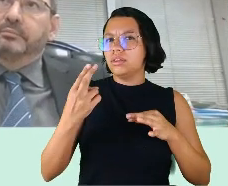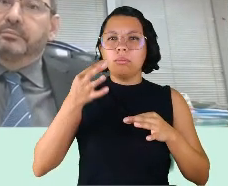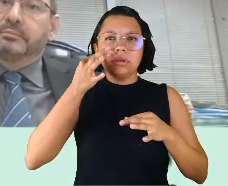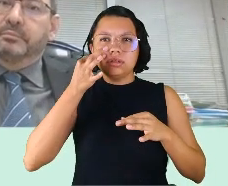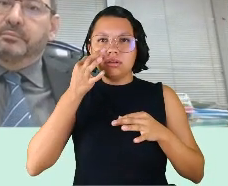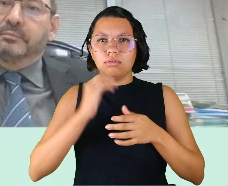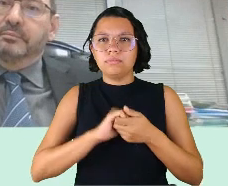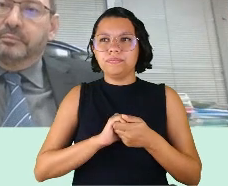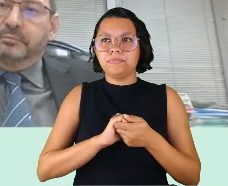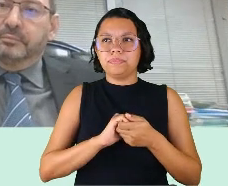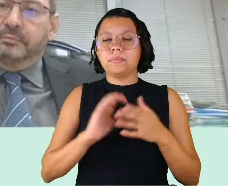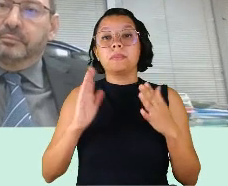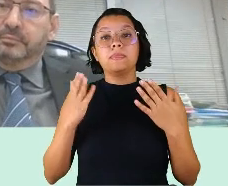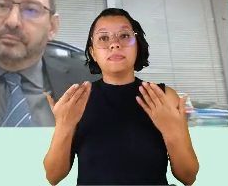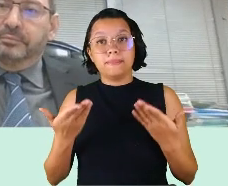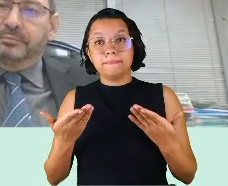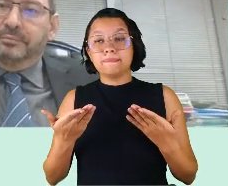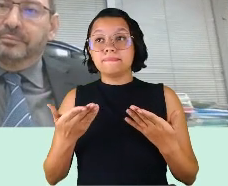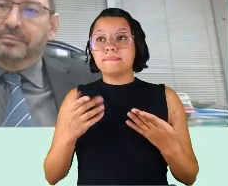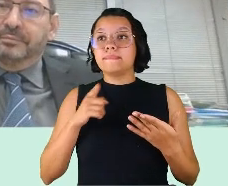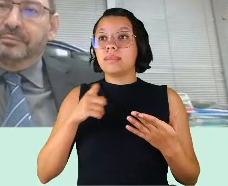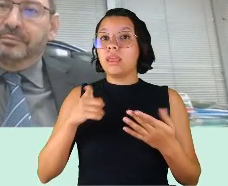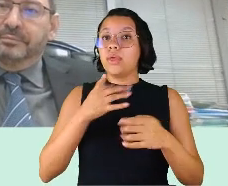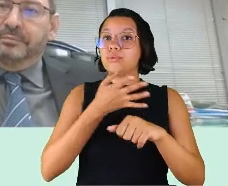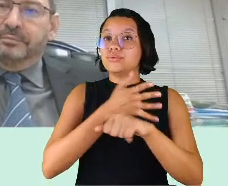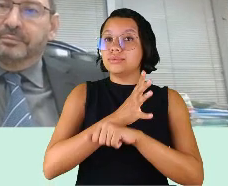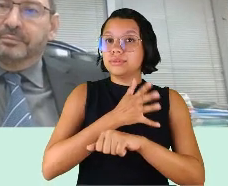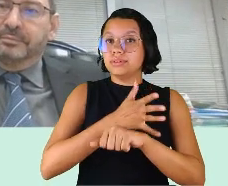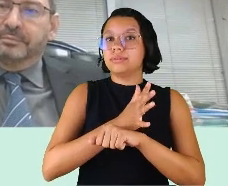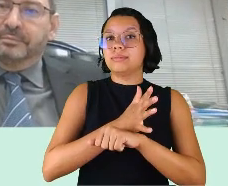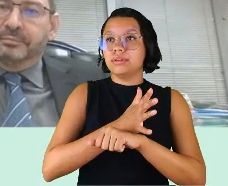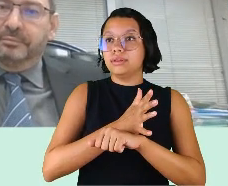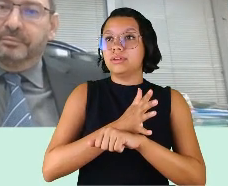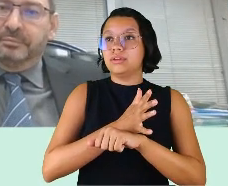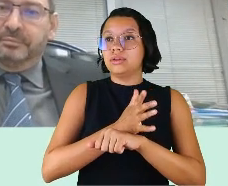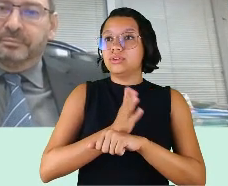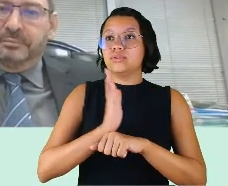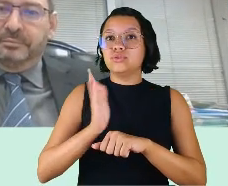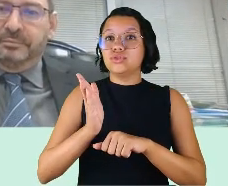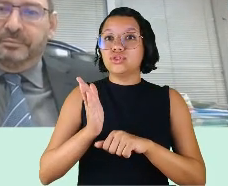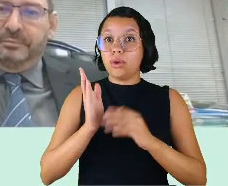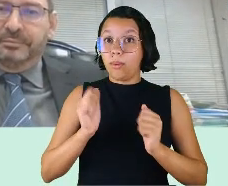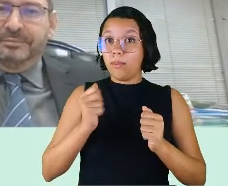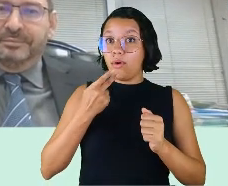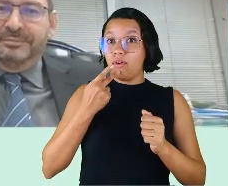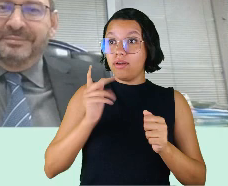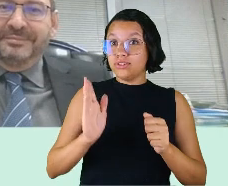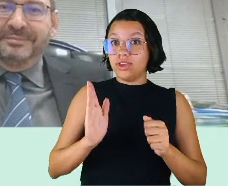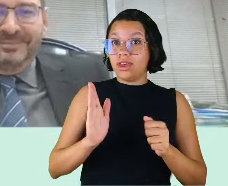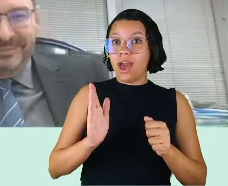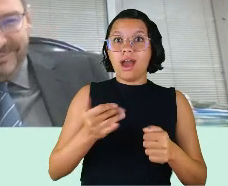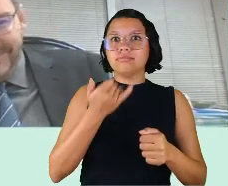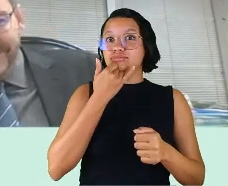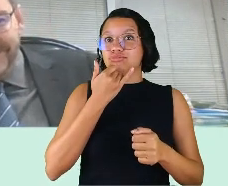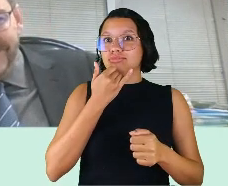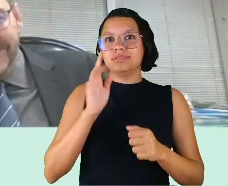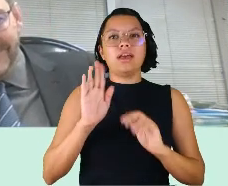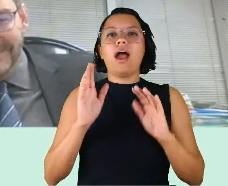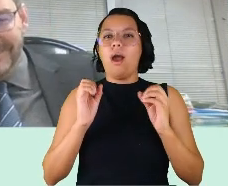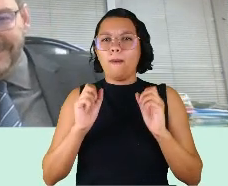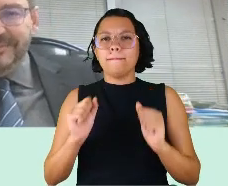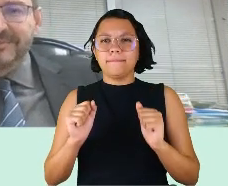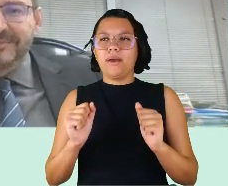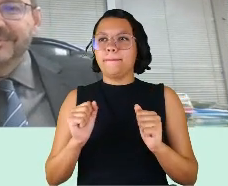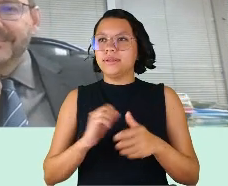ou presencial? Aí os treinamentos, né? Já me passou a palavra, desculpa. Sim, por favor.